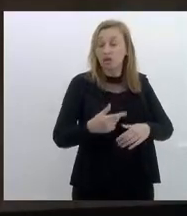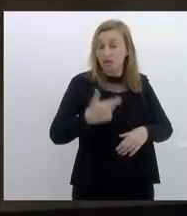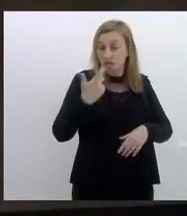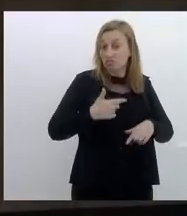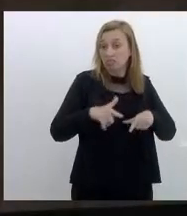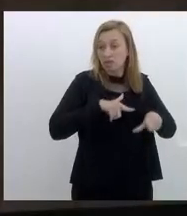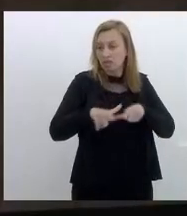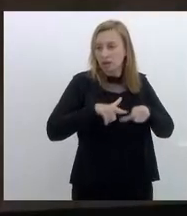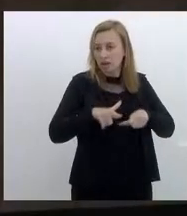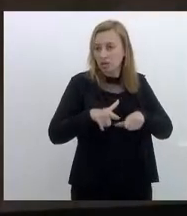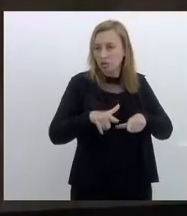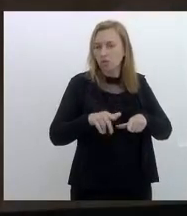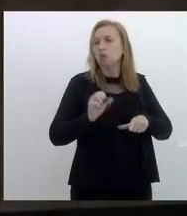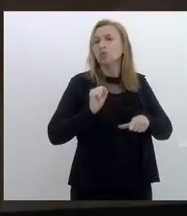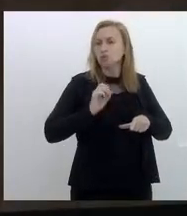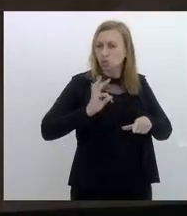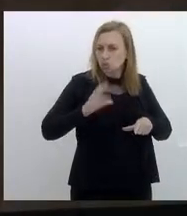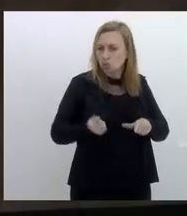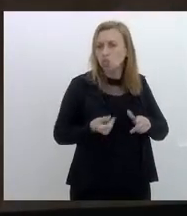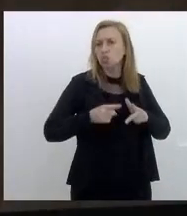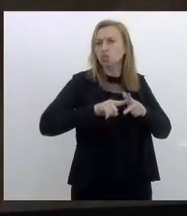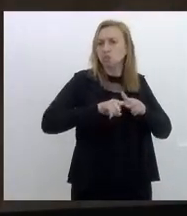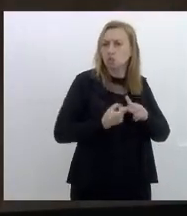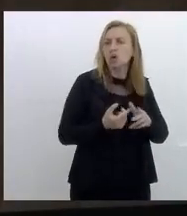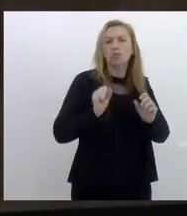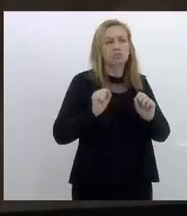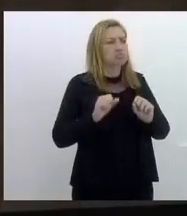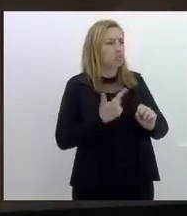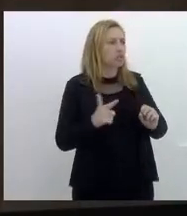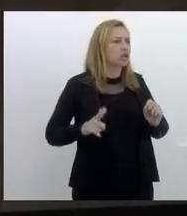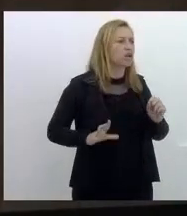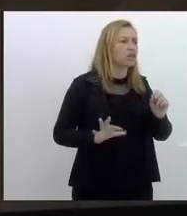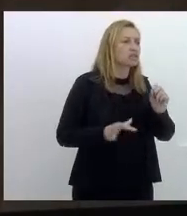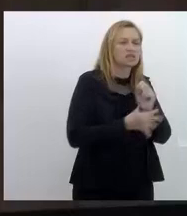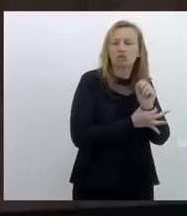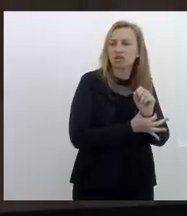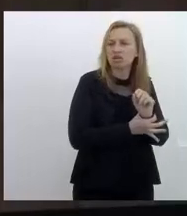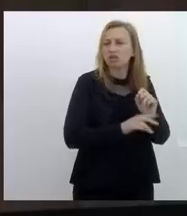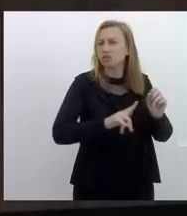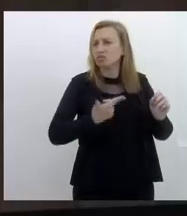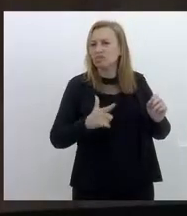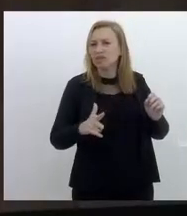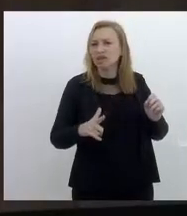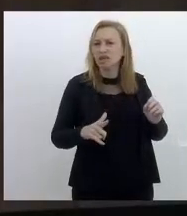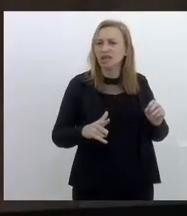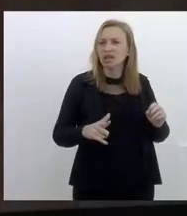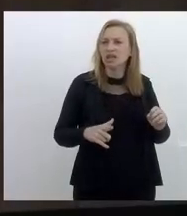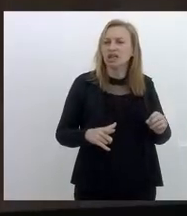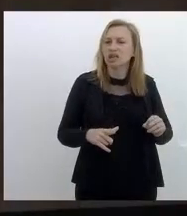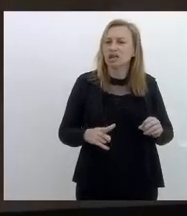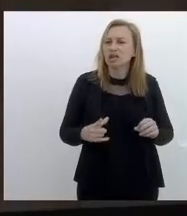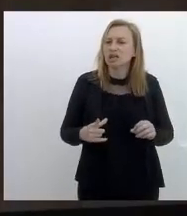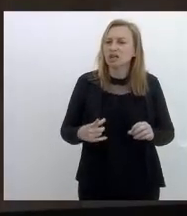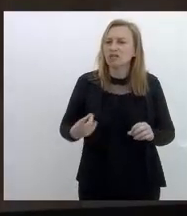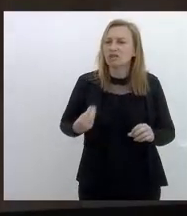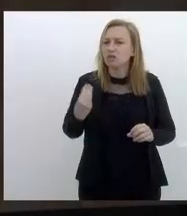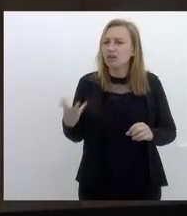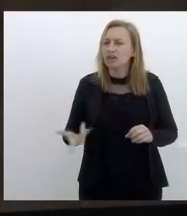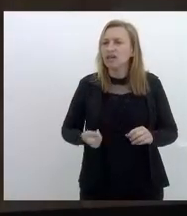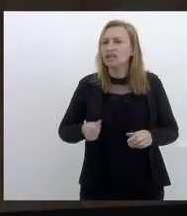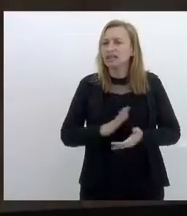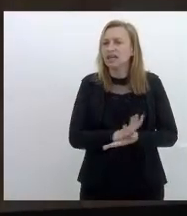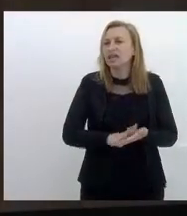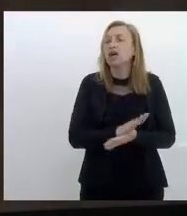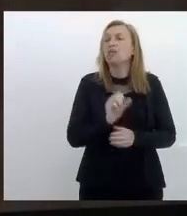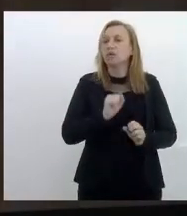Público tudo alterado não tem segurança não tem estabilidade passamos por várias Reformas